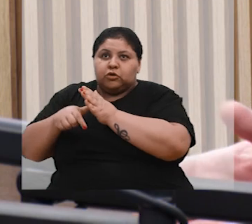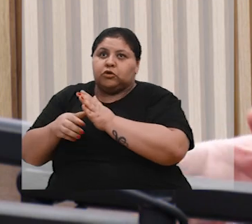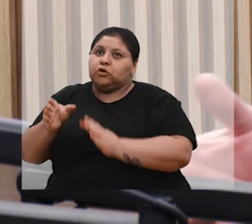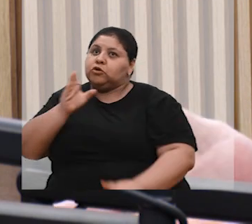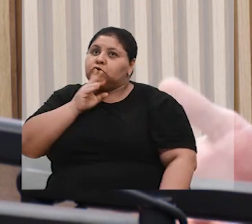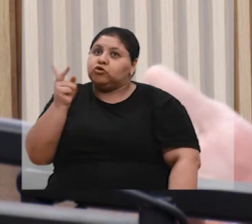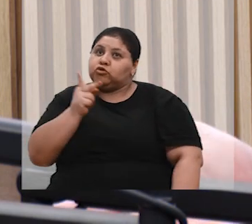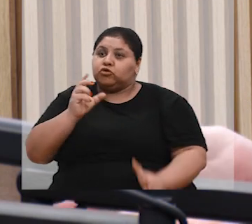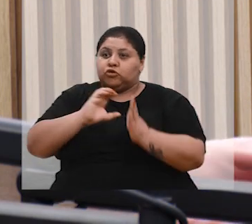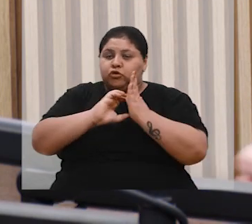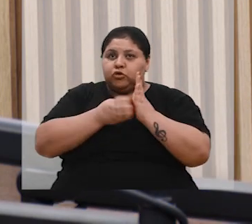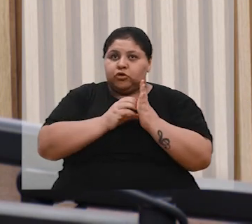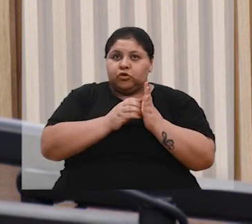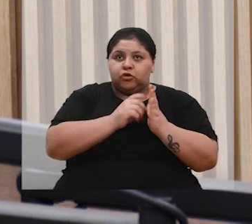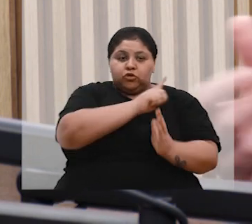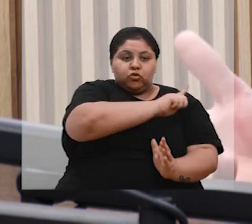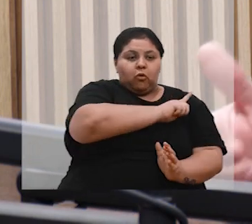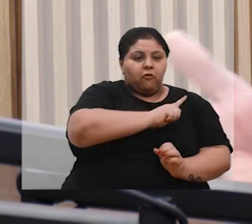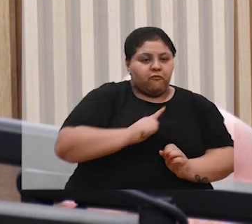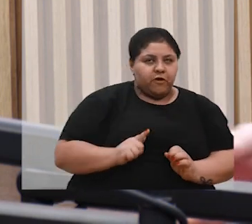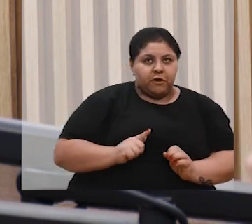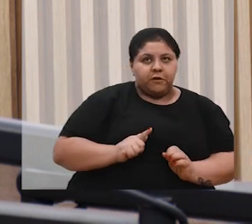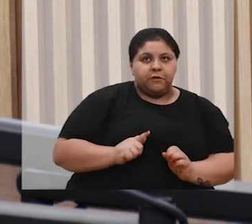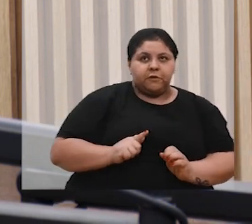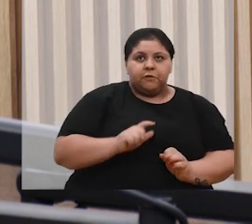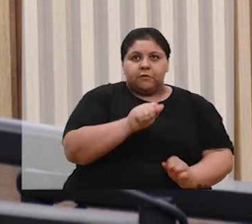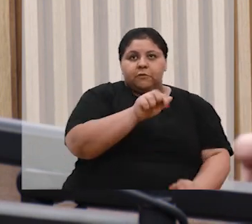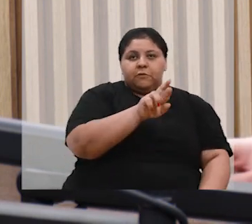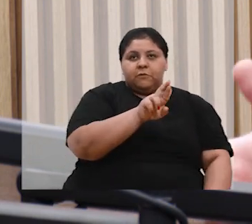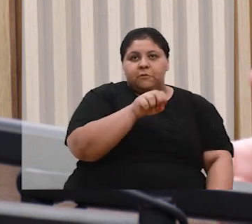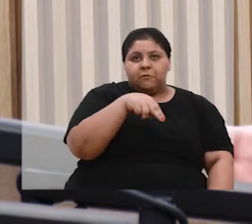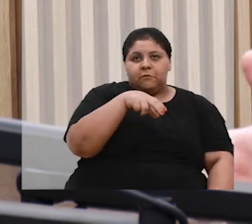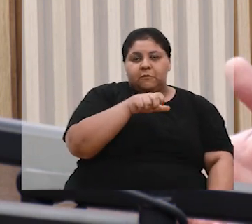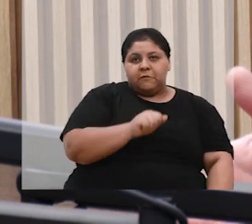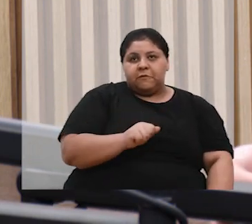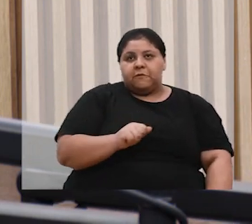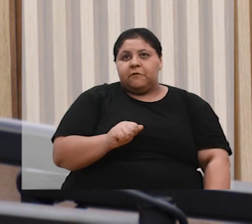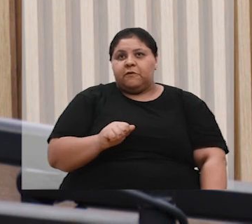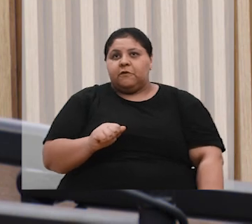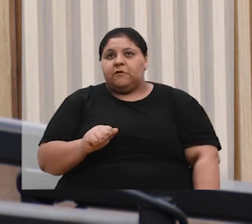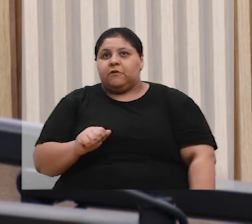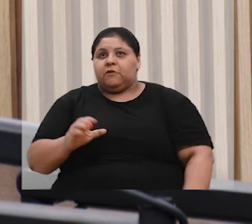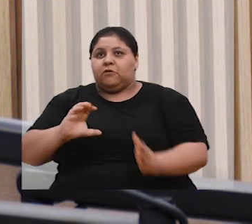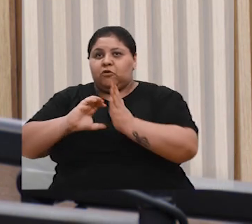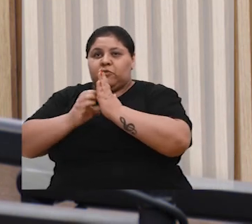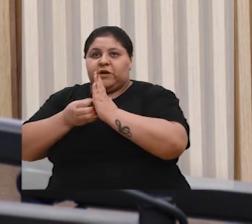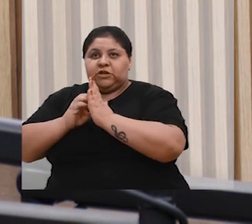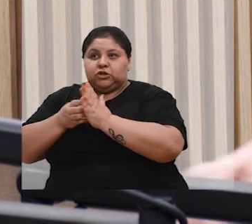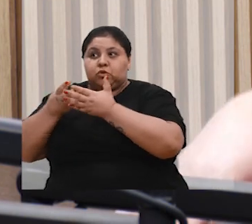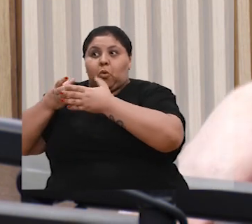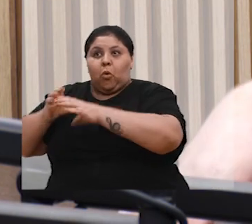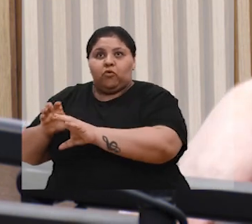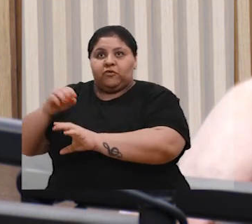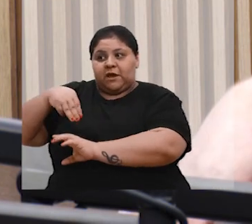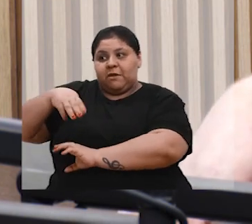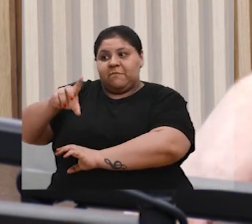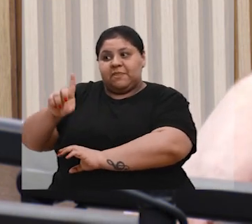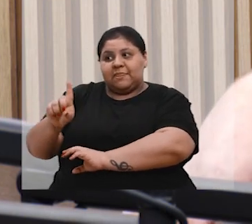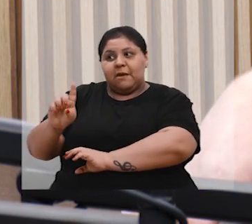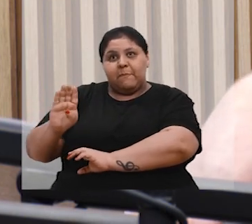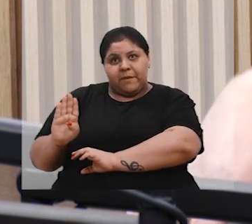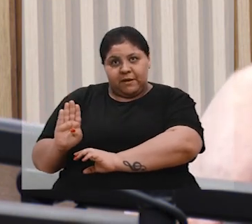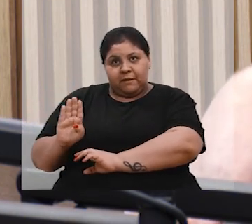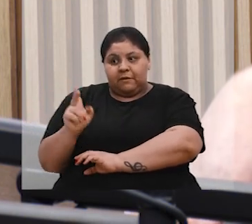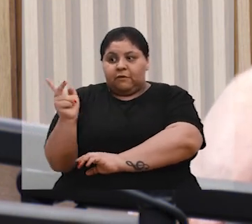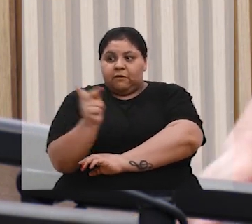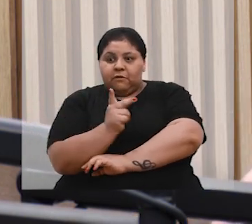partidos apenas, né? O partido do governo, que era a Arena, e o partido da oposição, que era o MDB. E